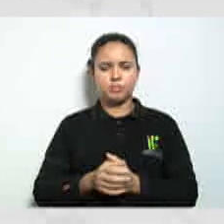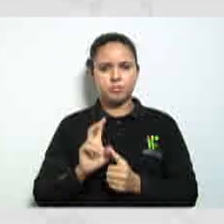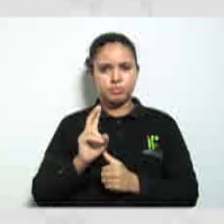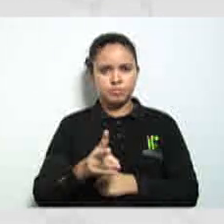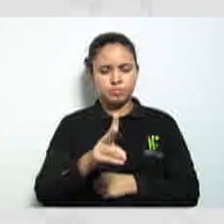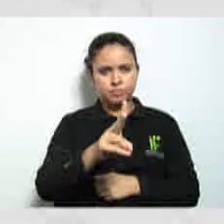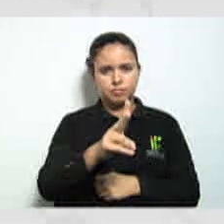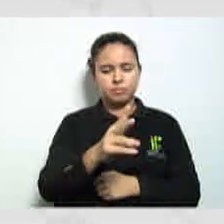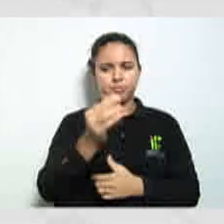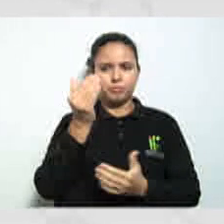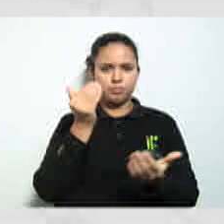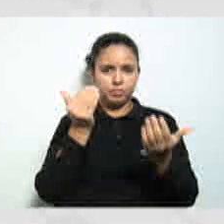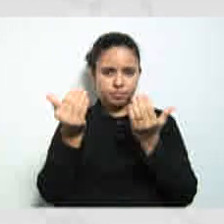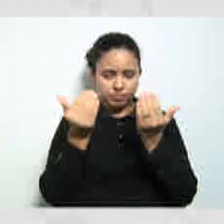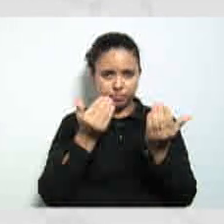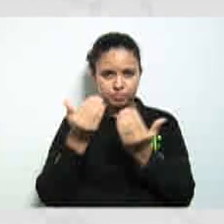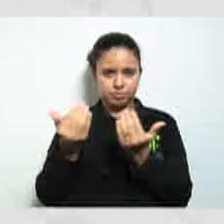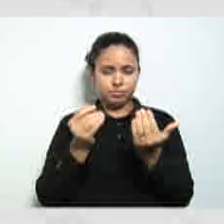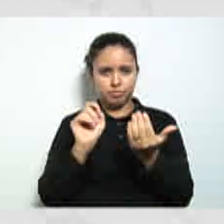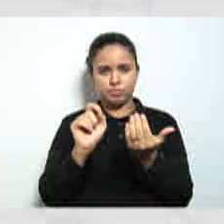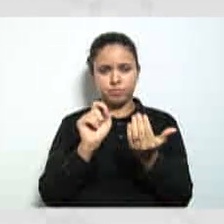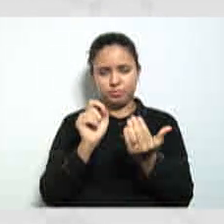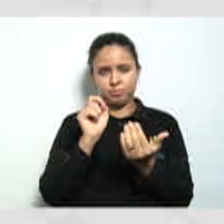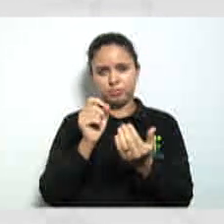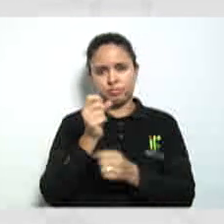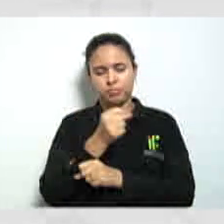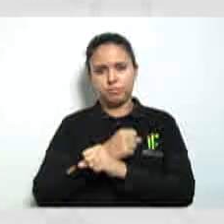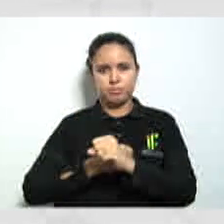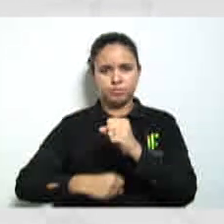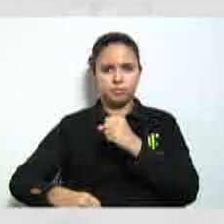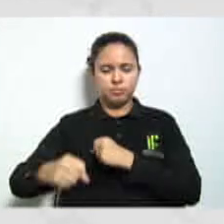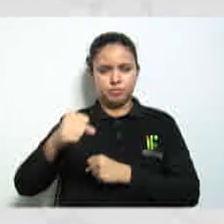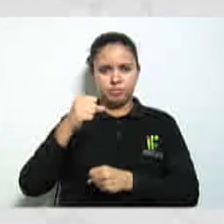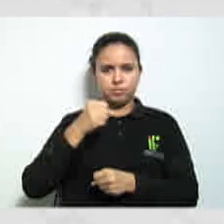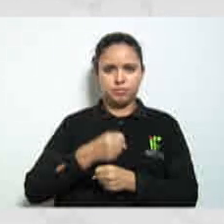Sempre comparando com o exercício